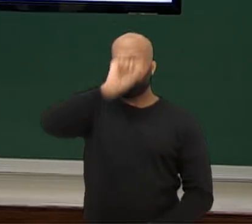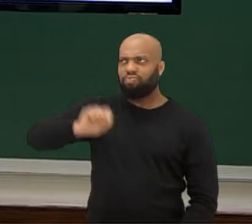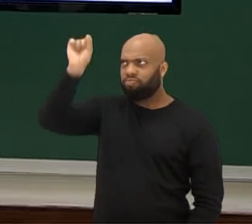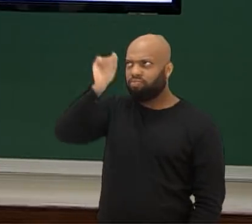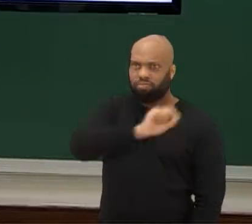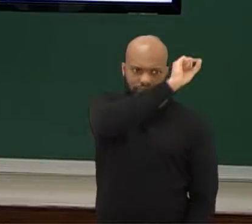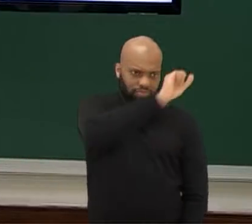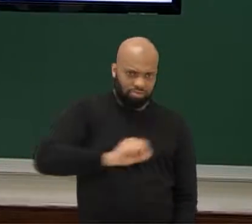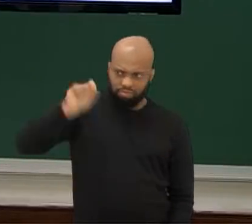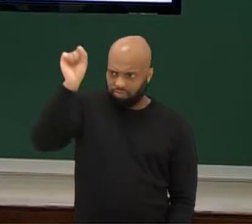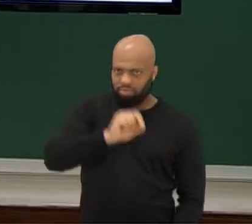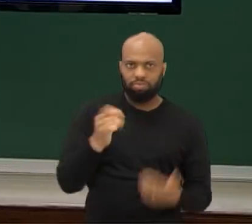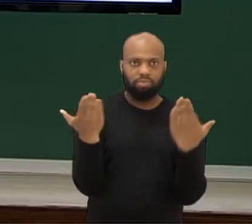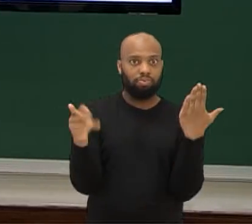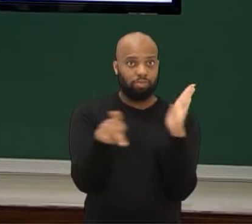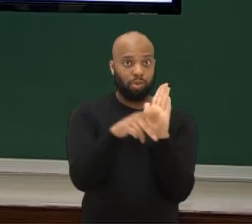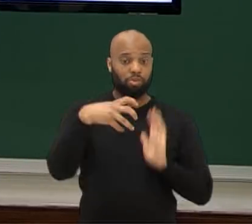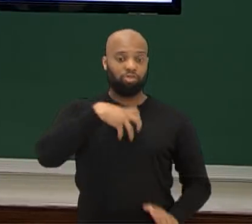simetria.